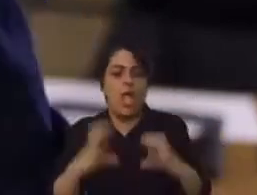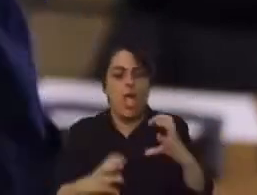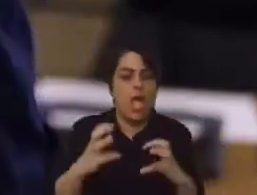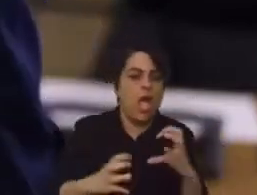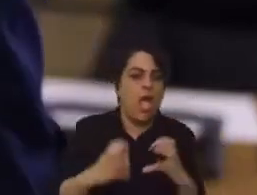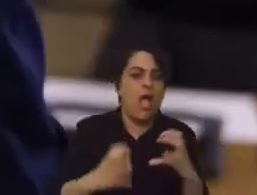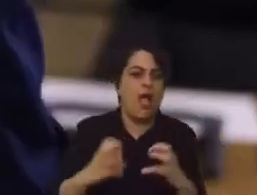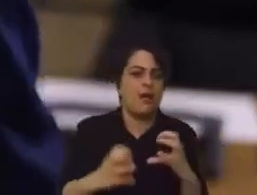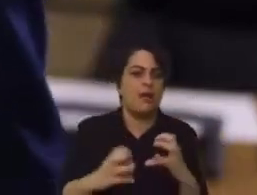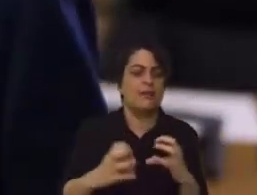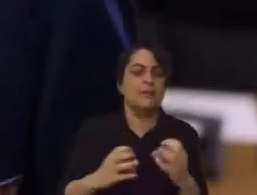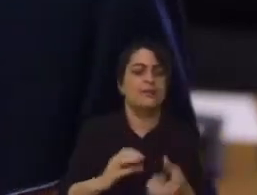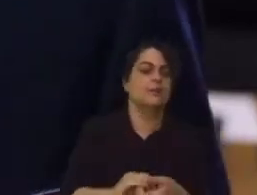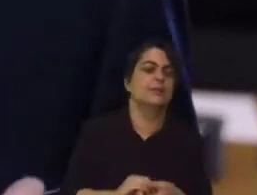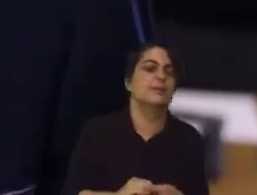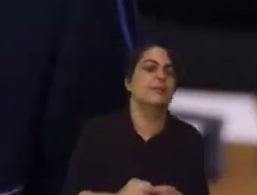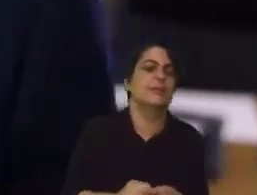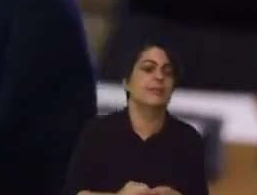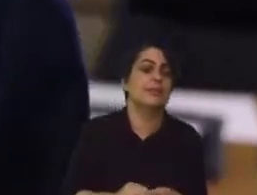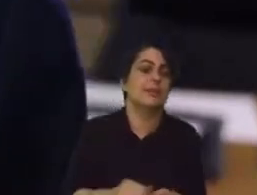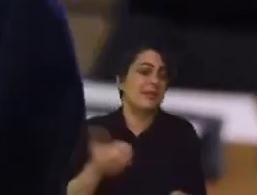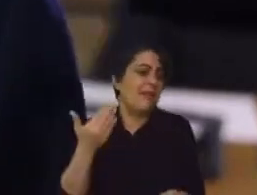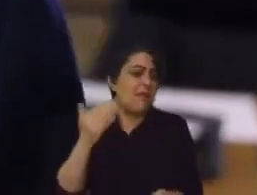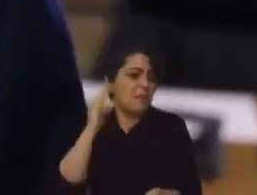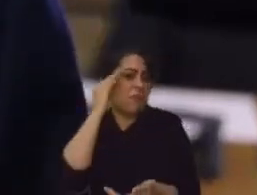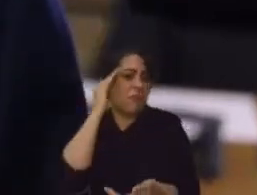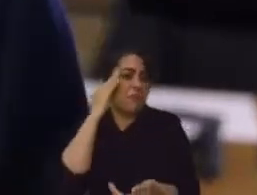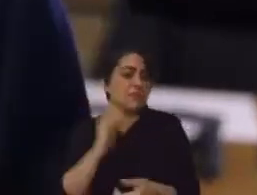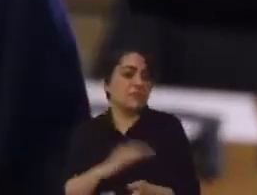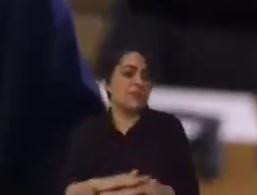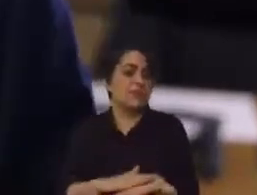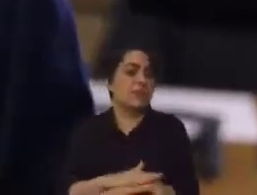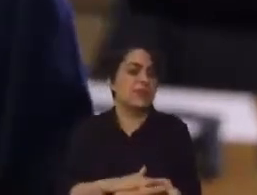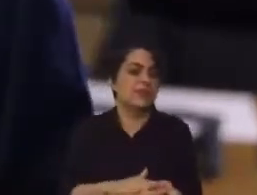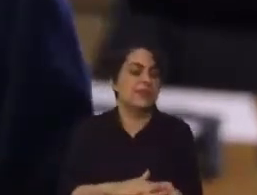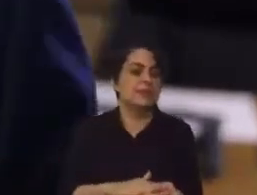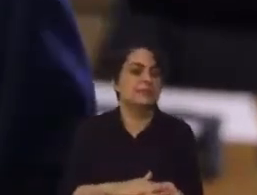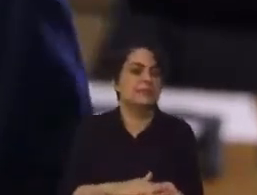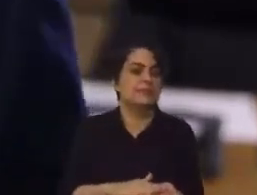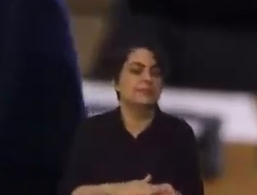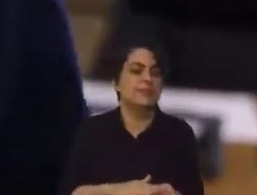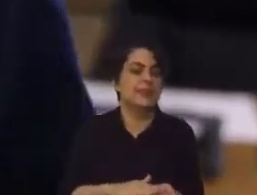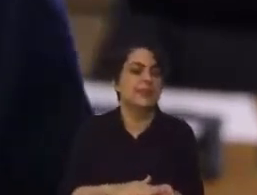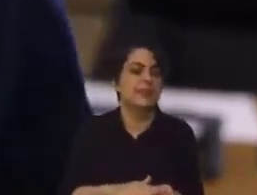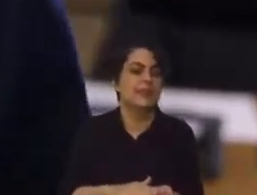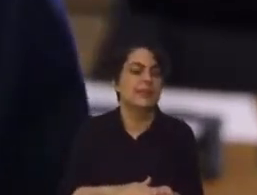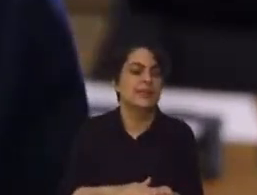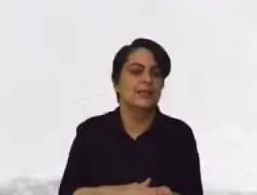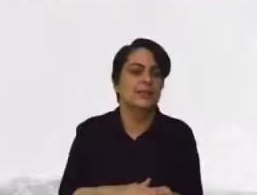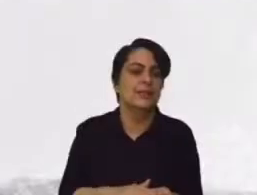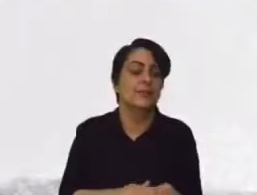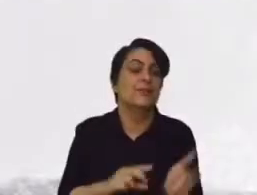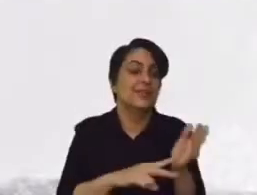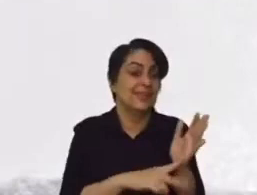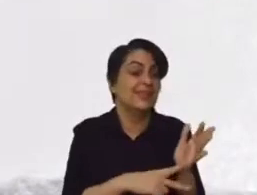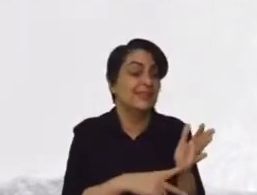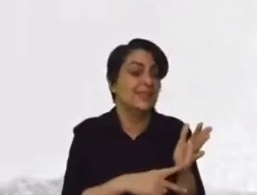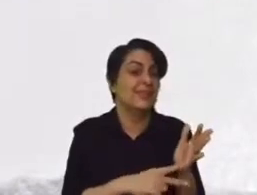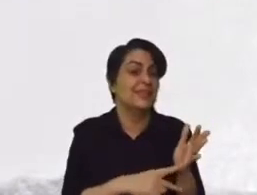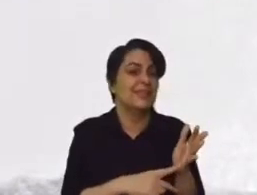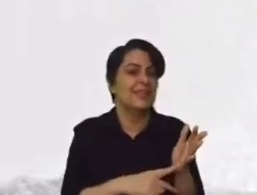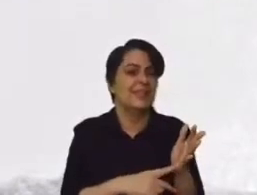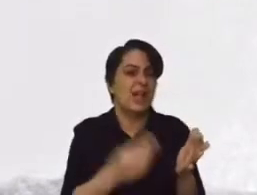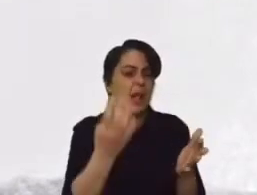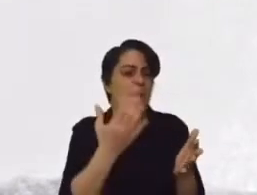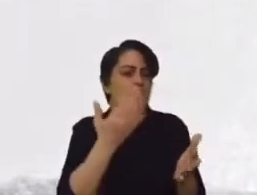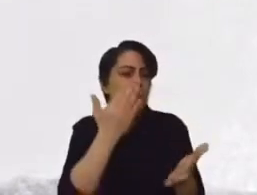eu não entendia nada. Por aquilo eu peguei gosto pelo sindicato. E pelo sindicato eu peguei gosto pela política. E pela